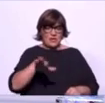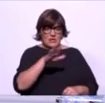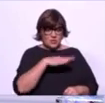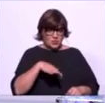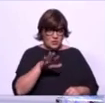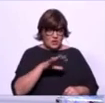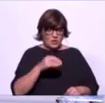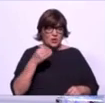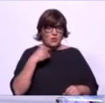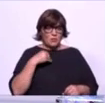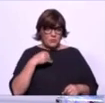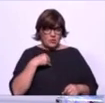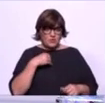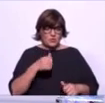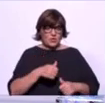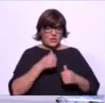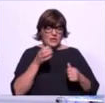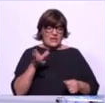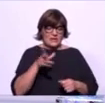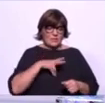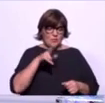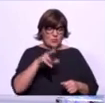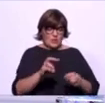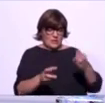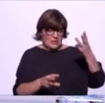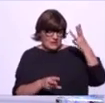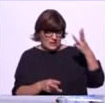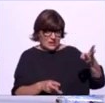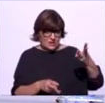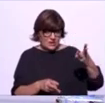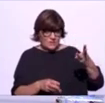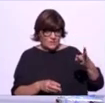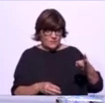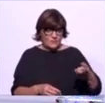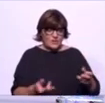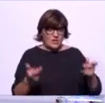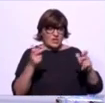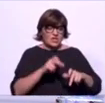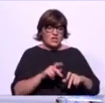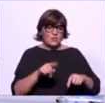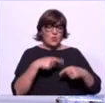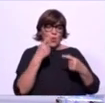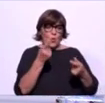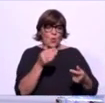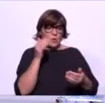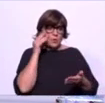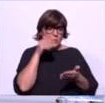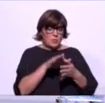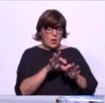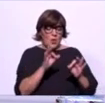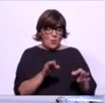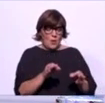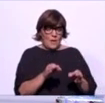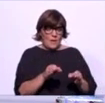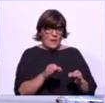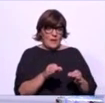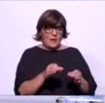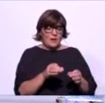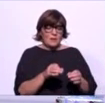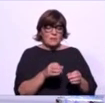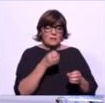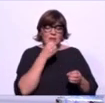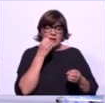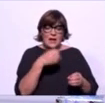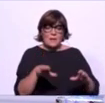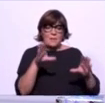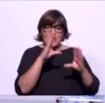e os mesmos títulos de Taça de Portugal, 3. E chegamos a outra conclusão, de que, eras, cai por terra